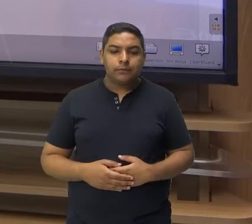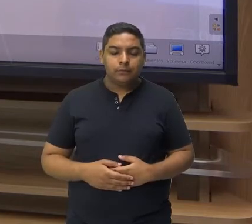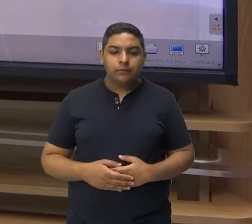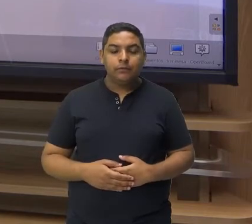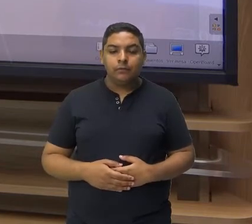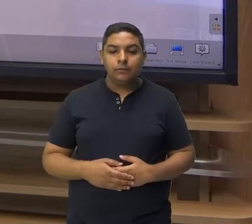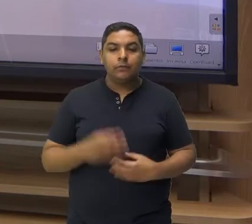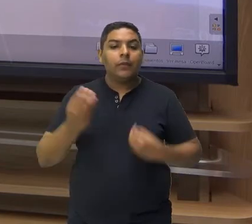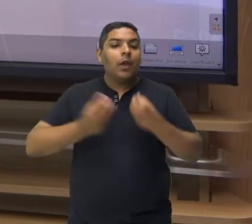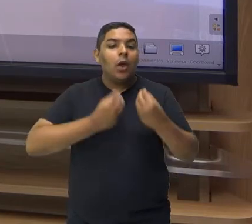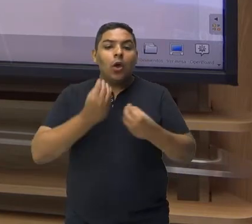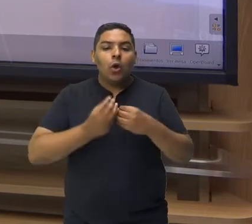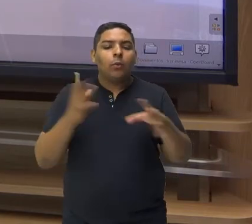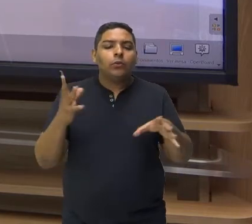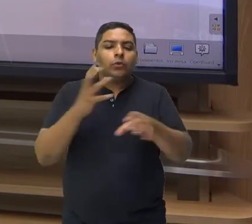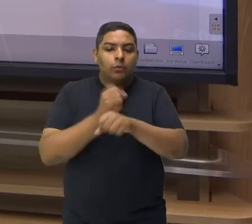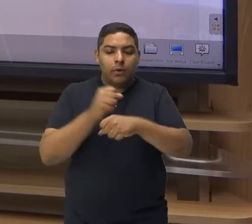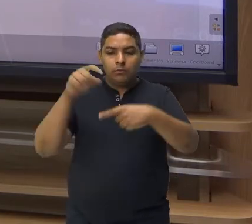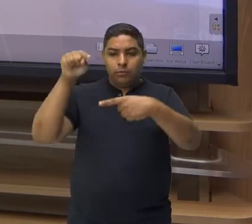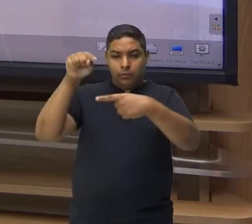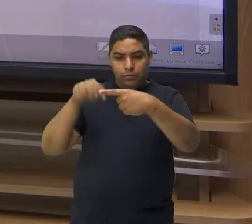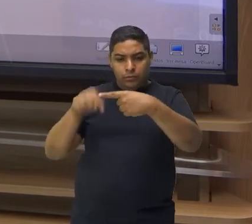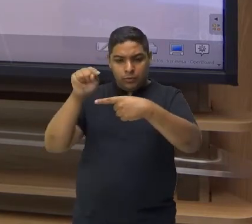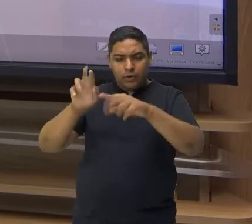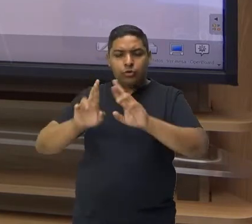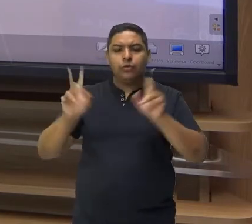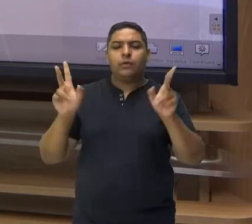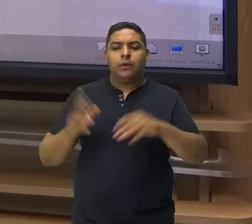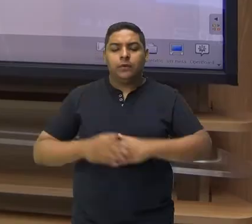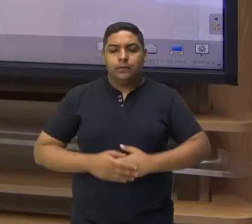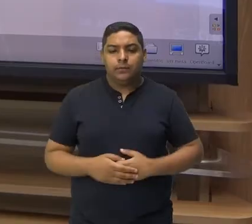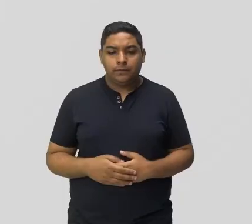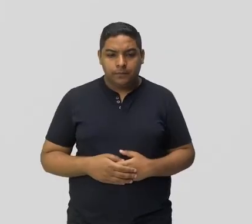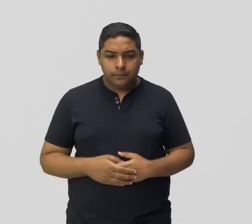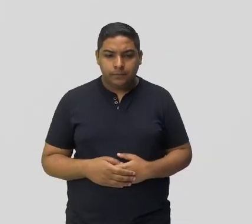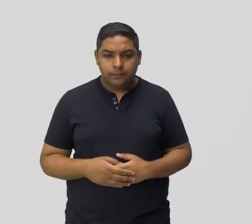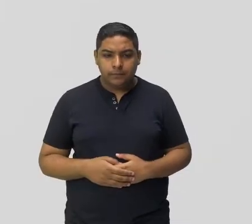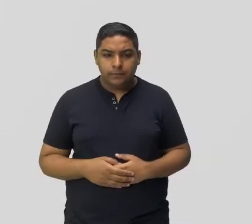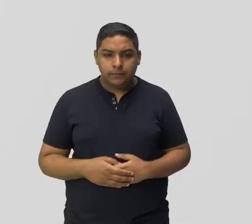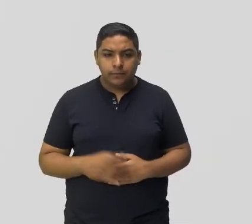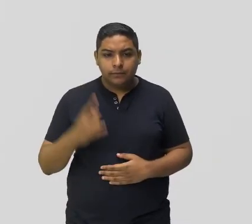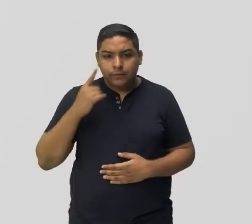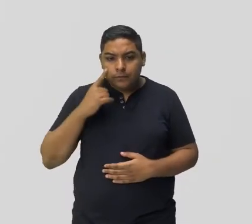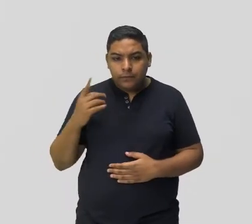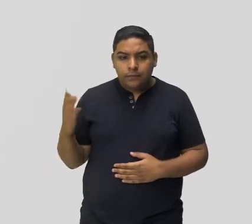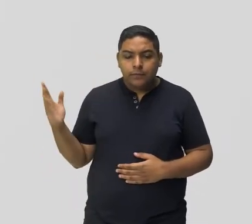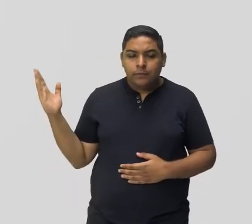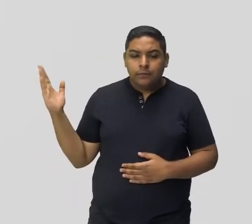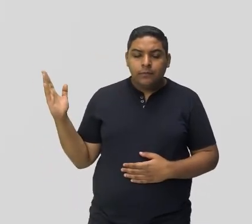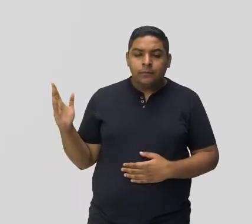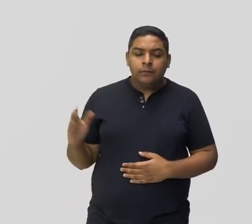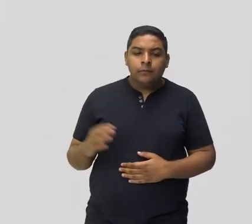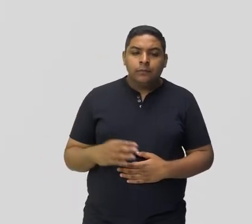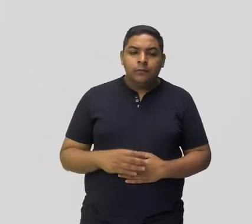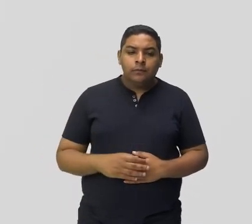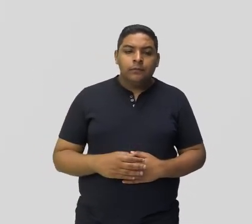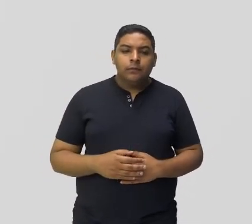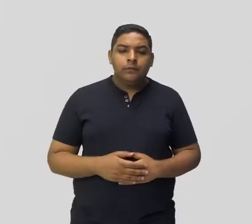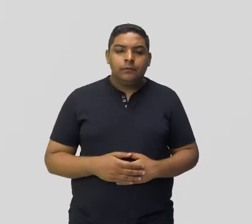denominadores diferentes, é isso que você tem que lembrar. Vamos para as 2 observações que eu tenho aí para vocês. Olha só. Professor, quando eu tenho